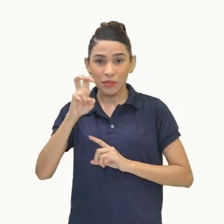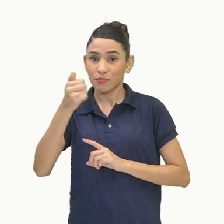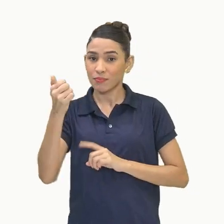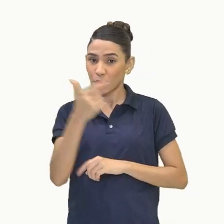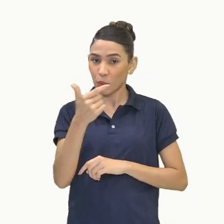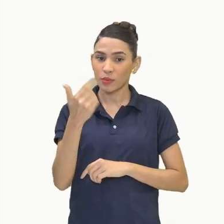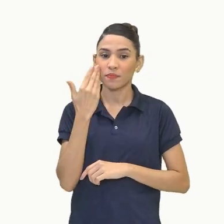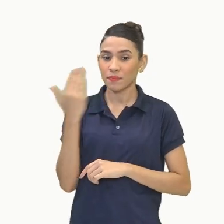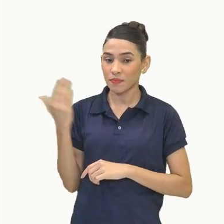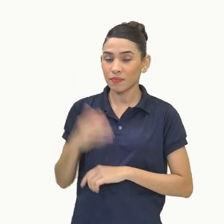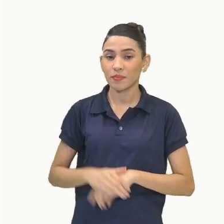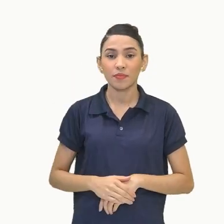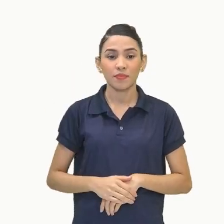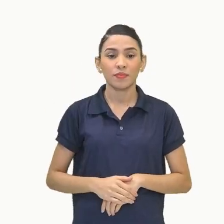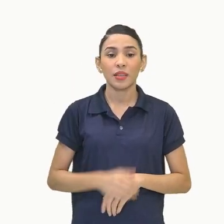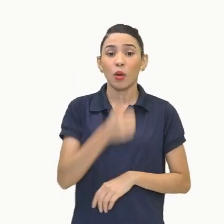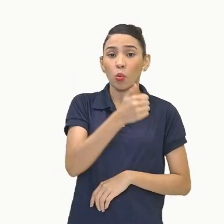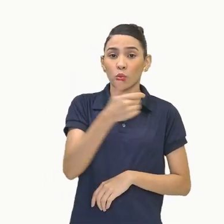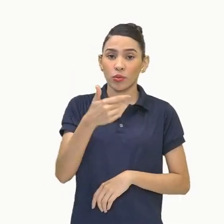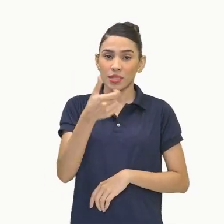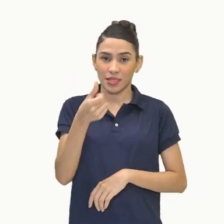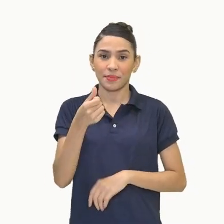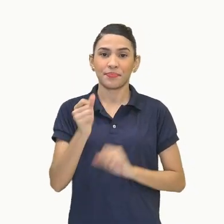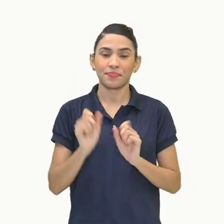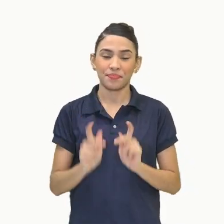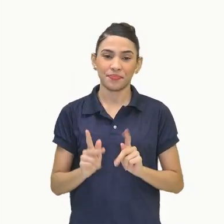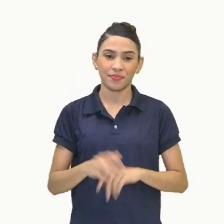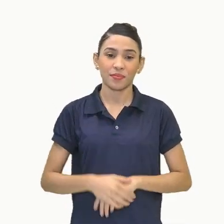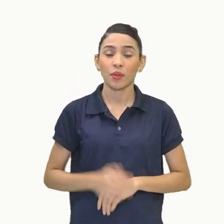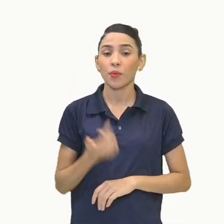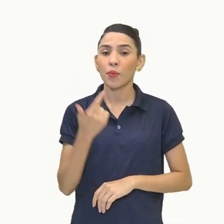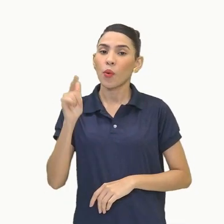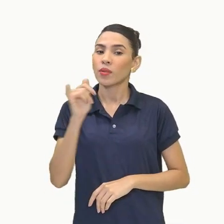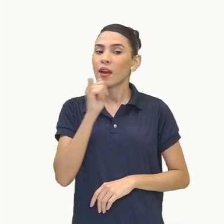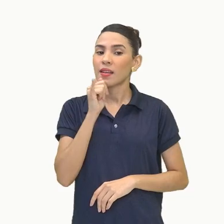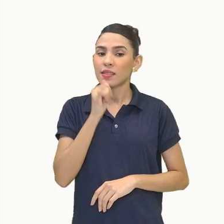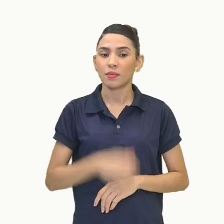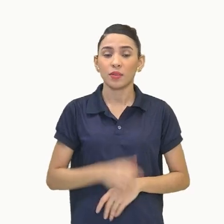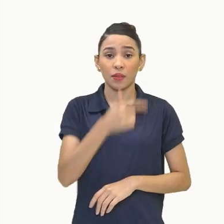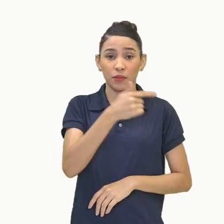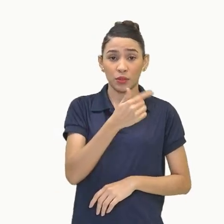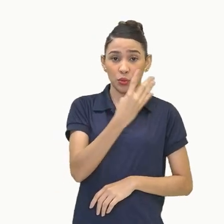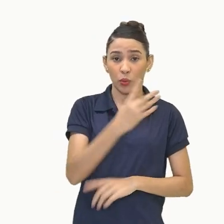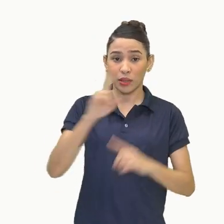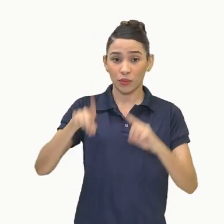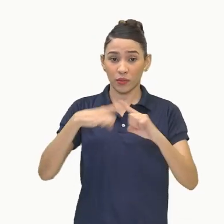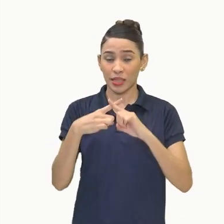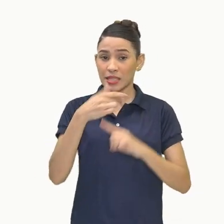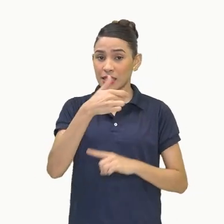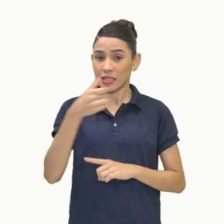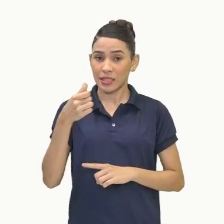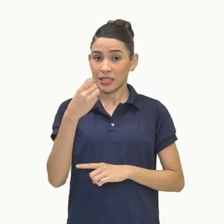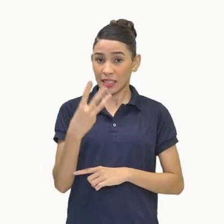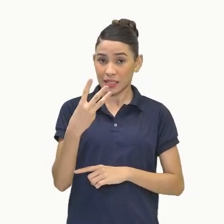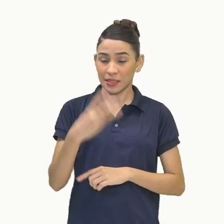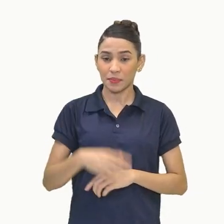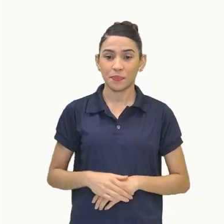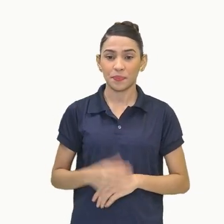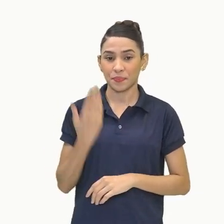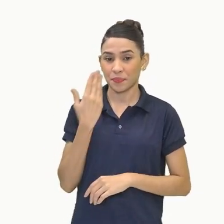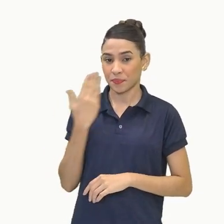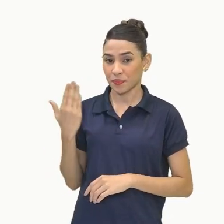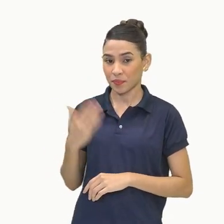de 126. Um outro exemplo, ó, 24 vezes 13. 24